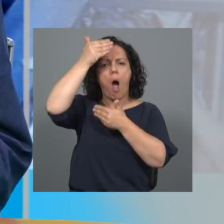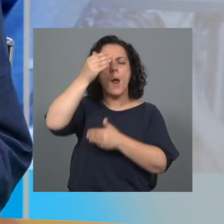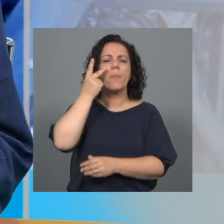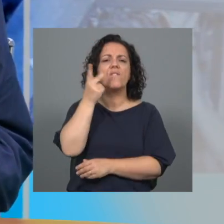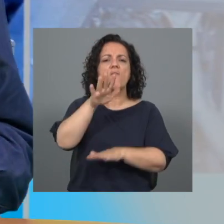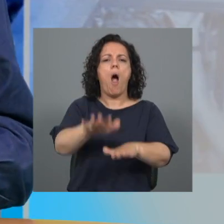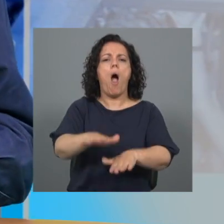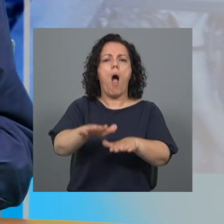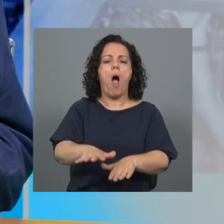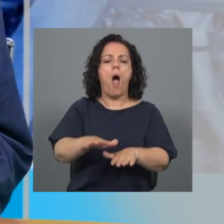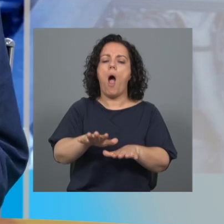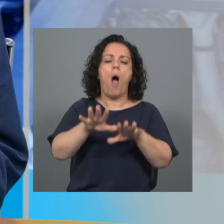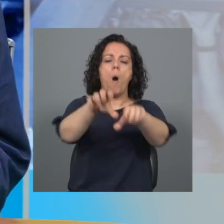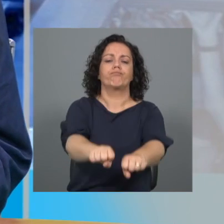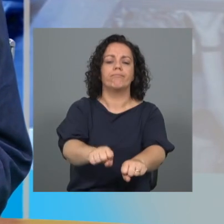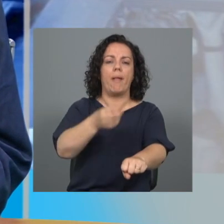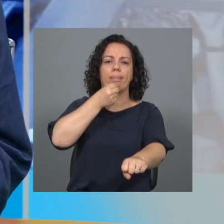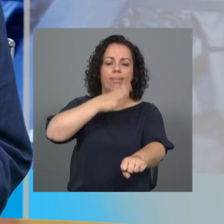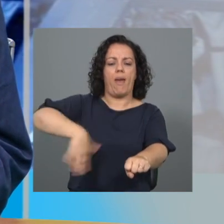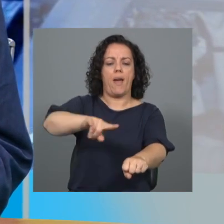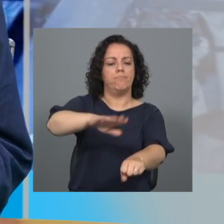nasce um problema. O problema agrava-se quando,